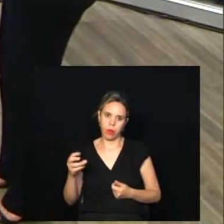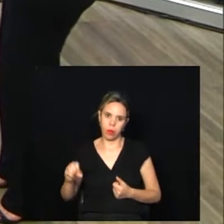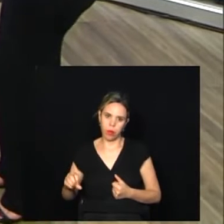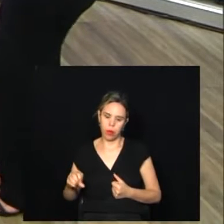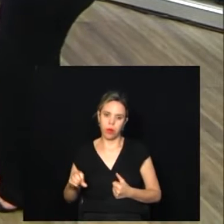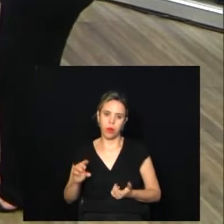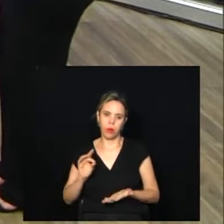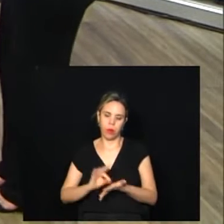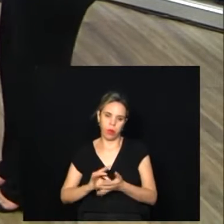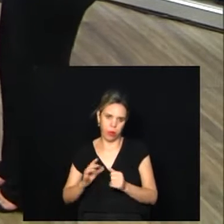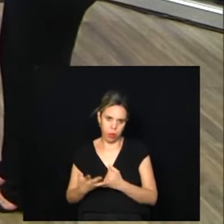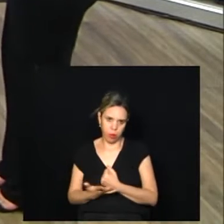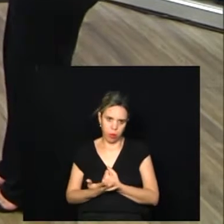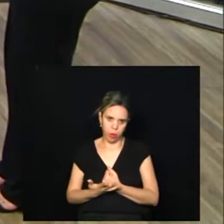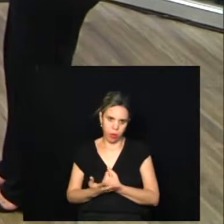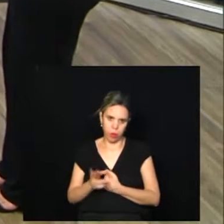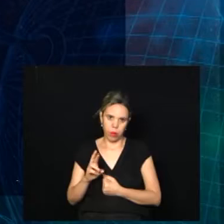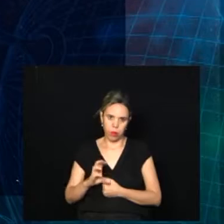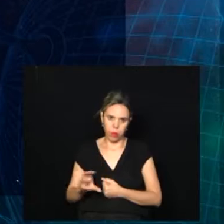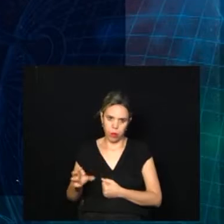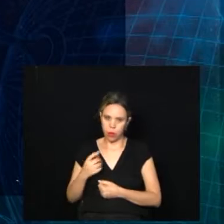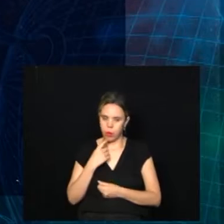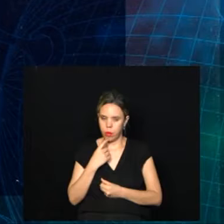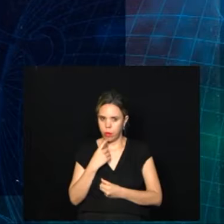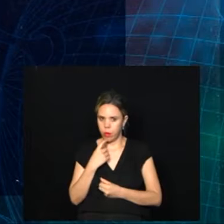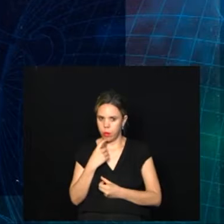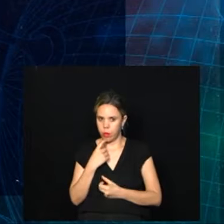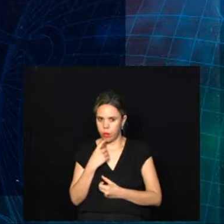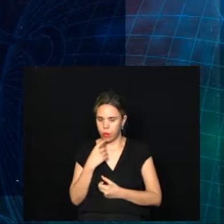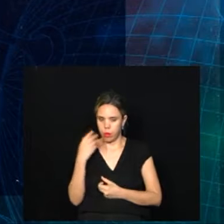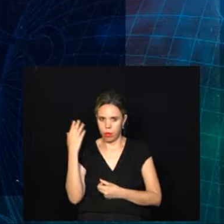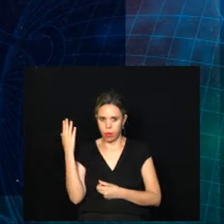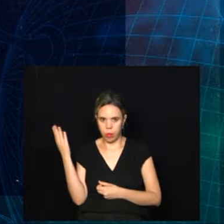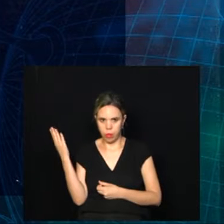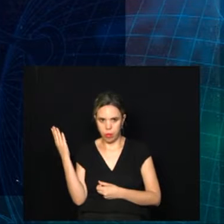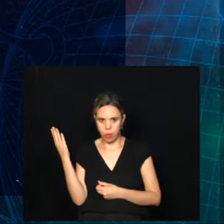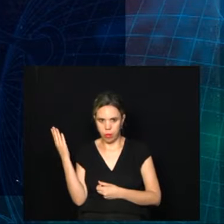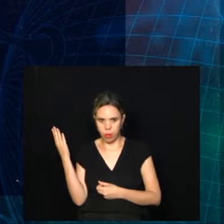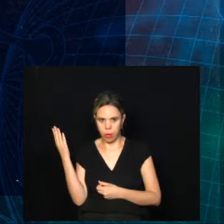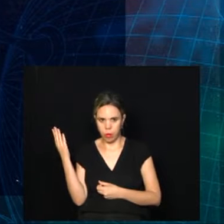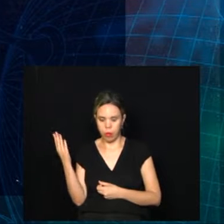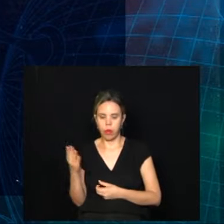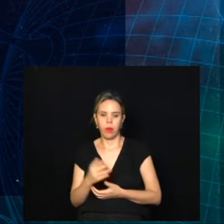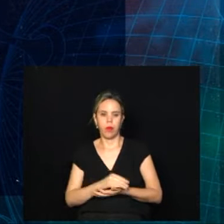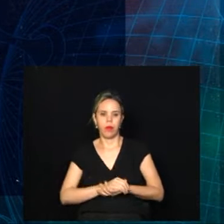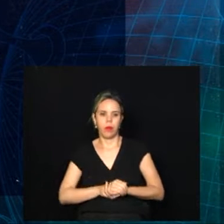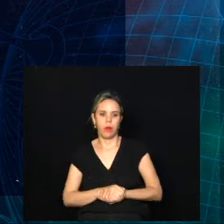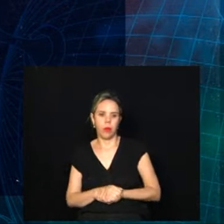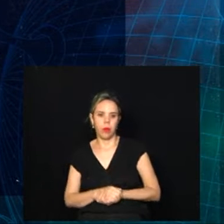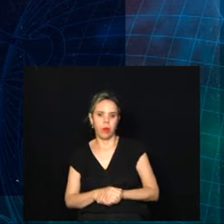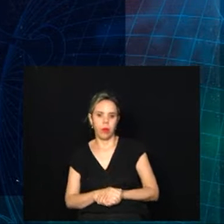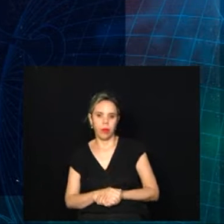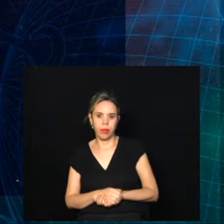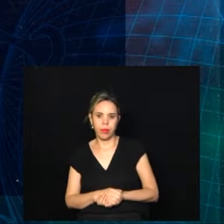377.539 casos confirmados na RMC e Campinas até esta segunda-feira tinha